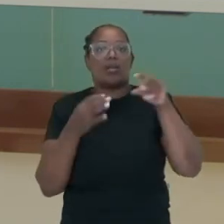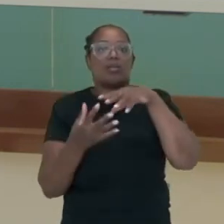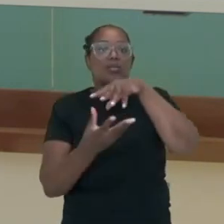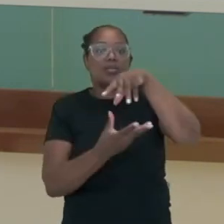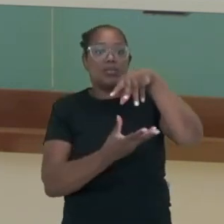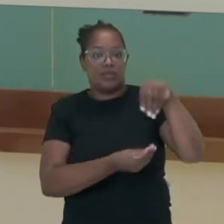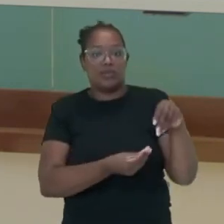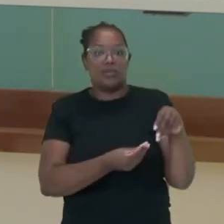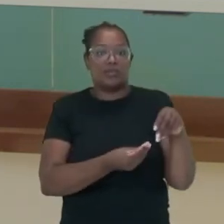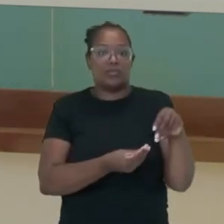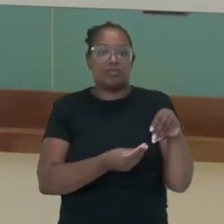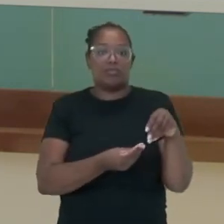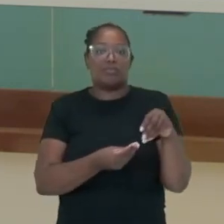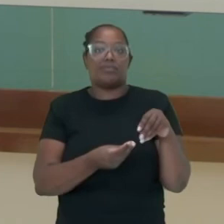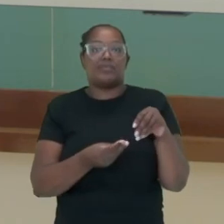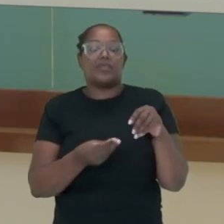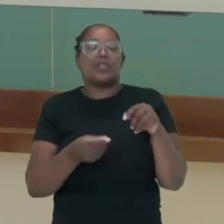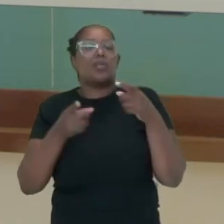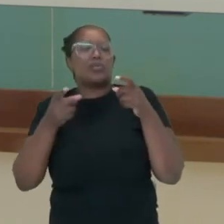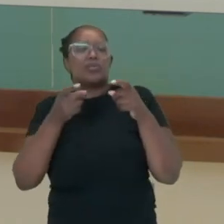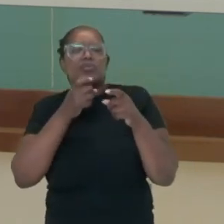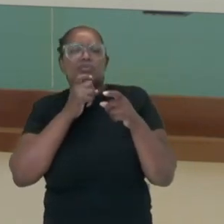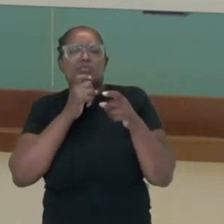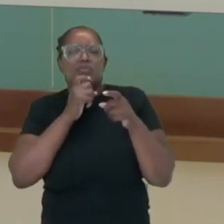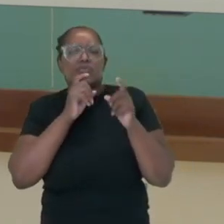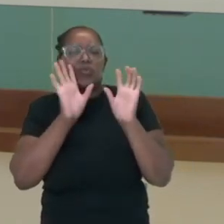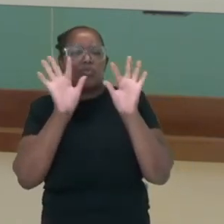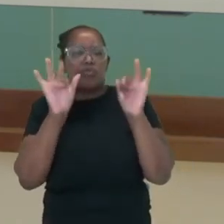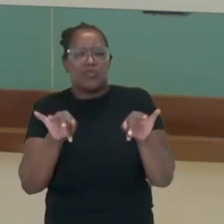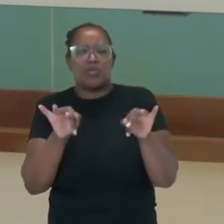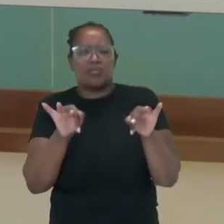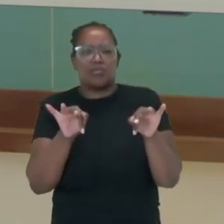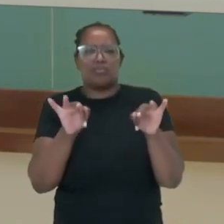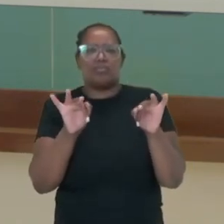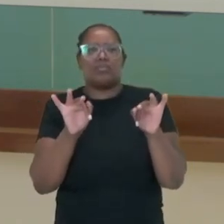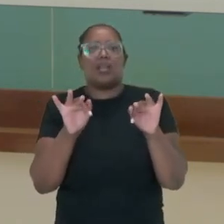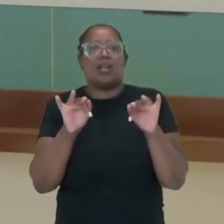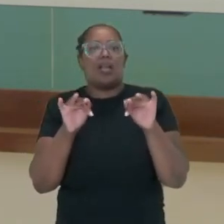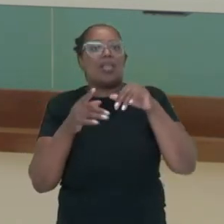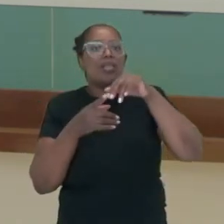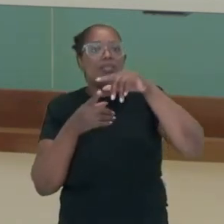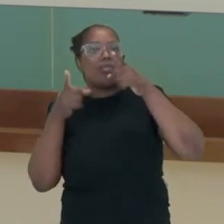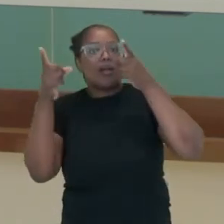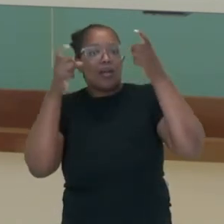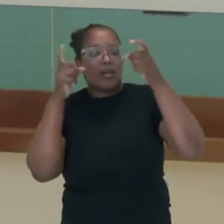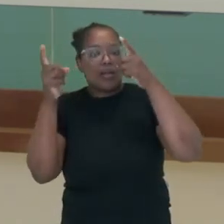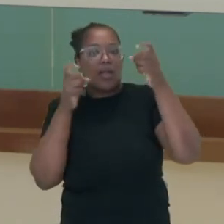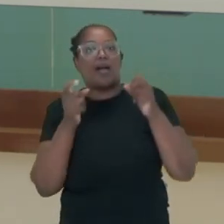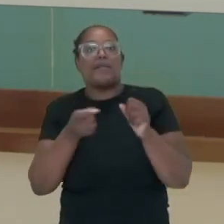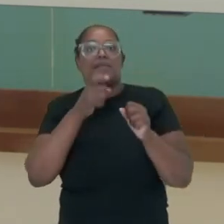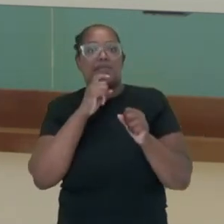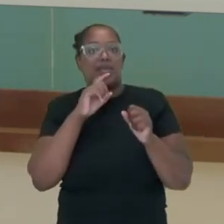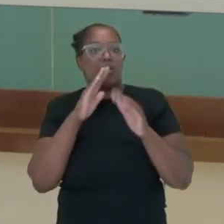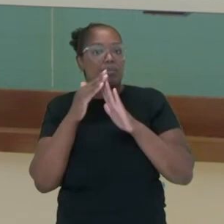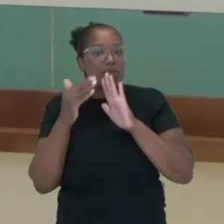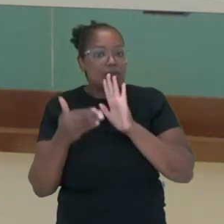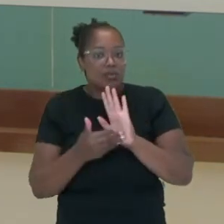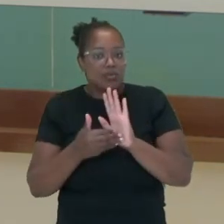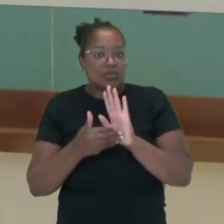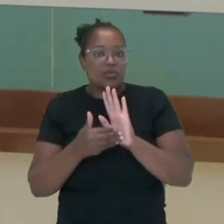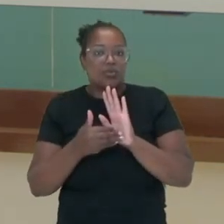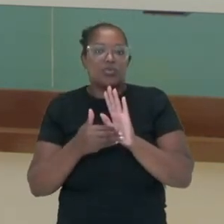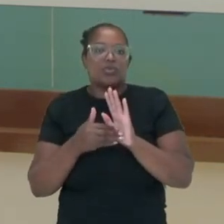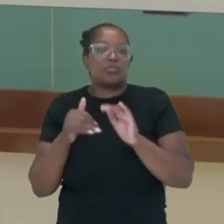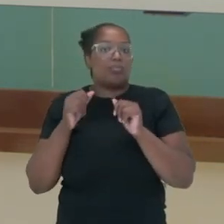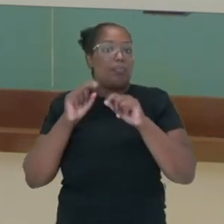a estrutura que é derrubada simbólica para identificar o fim daquele conflito ideológico no